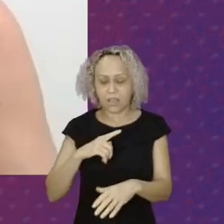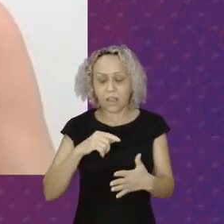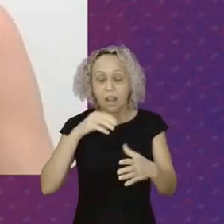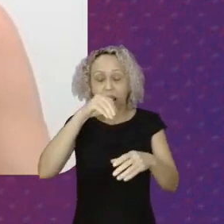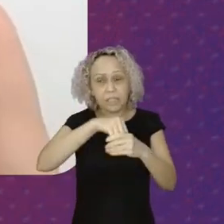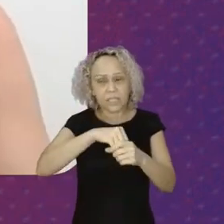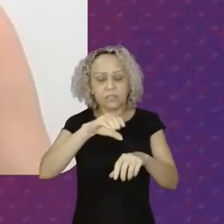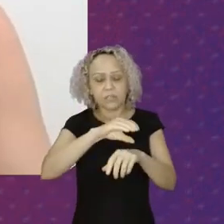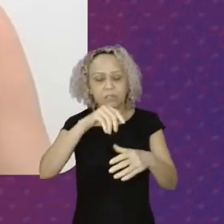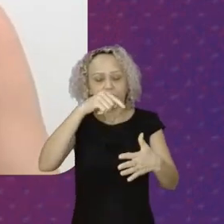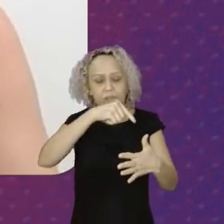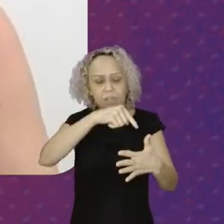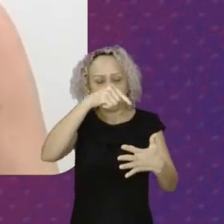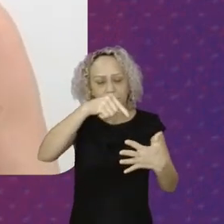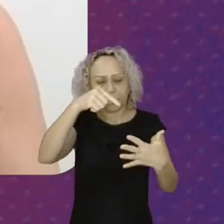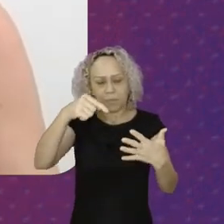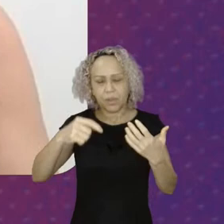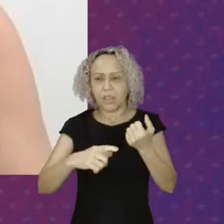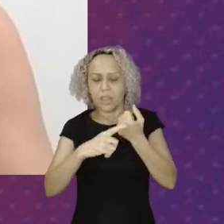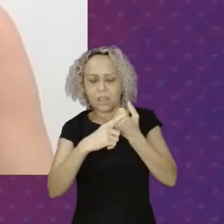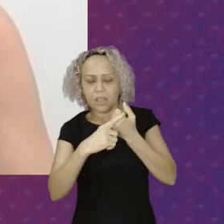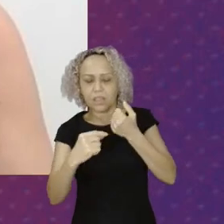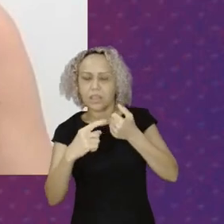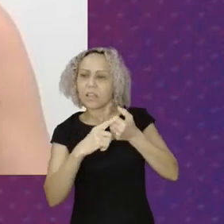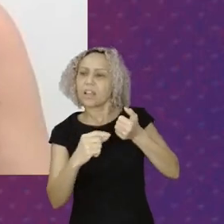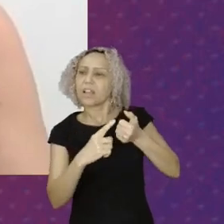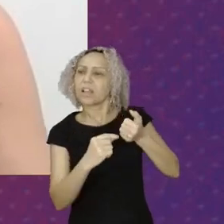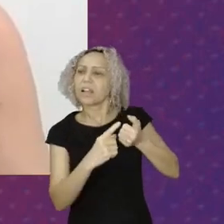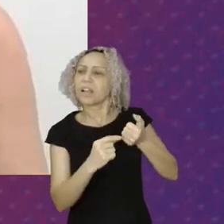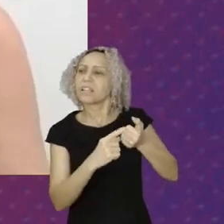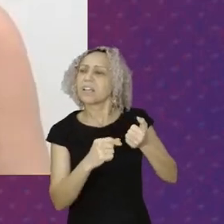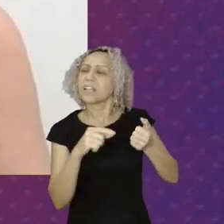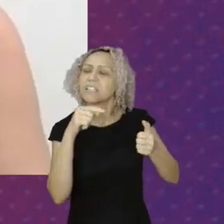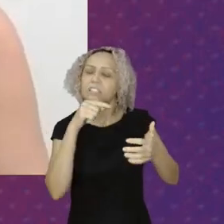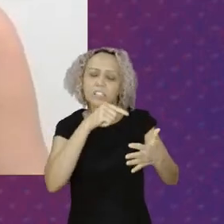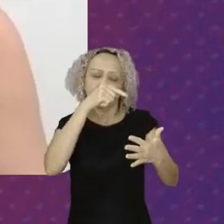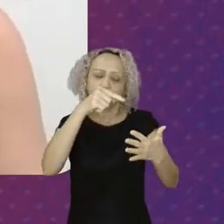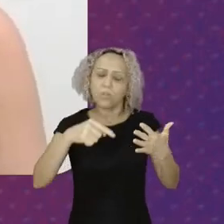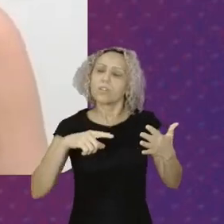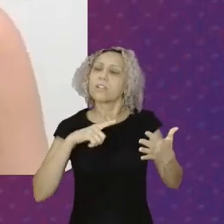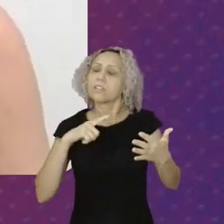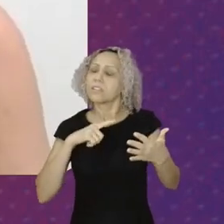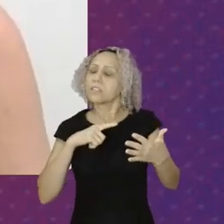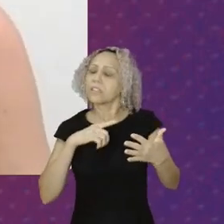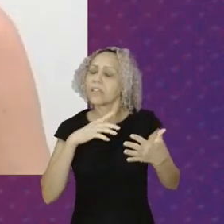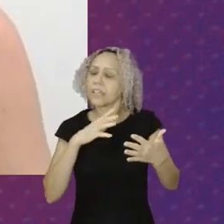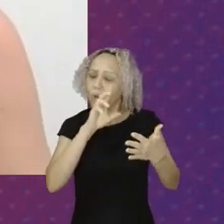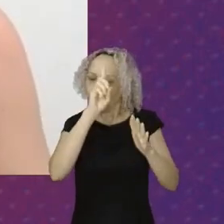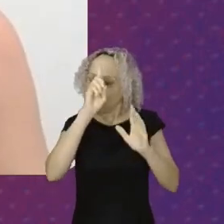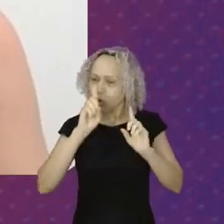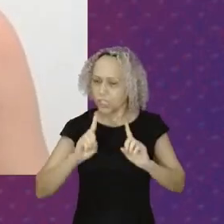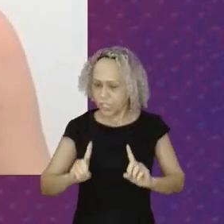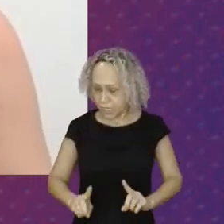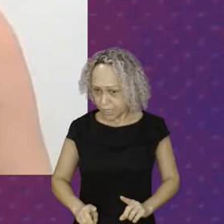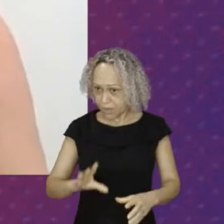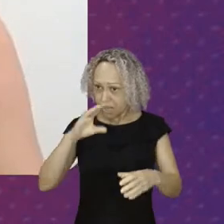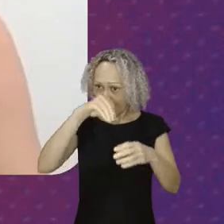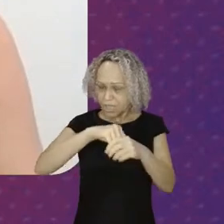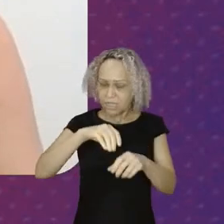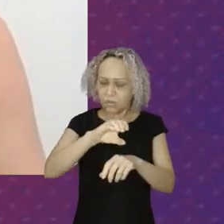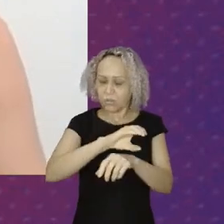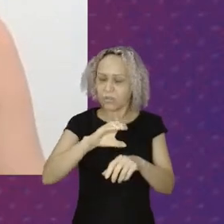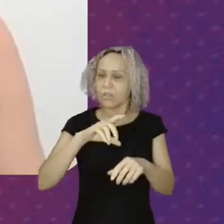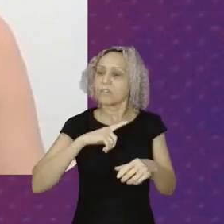artigo aborda um conjunto de direitos. E lá nós temos um artigo destinado às mulheres com deficiência,